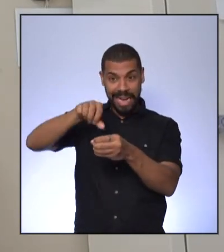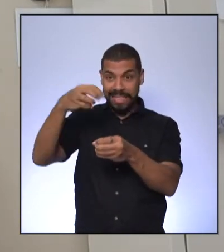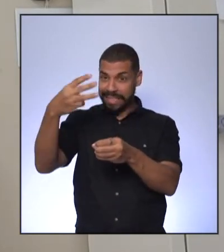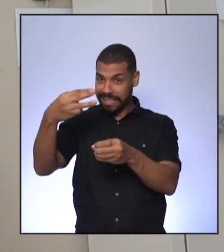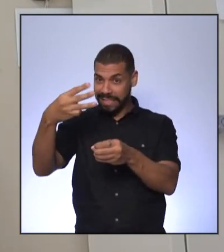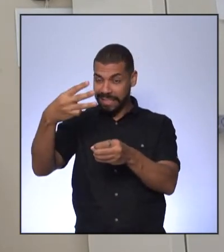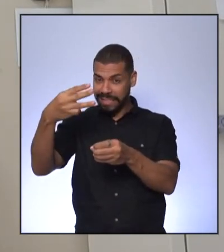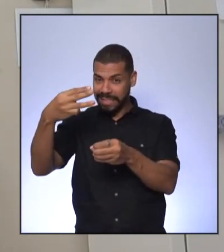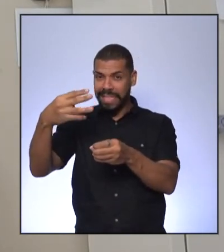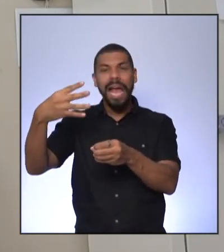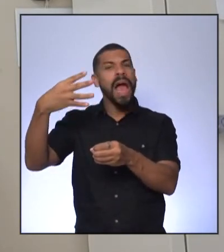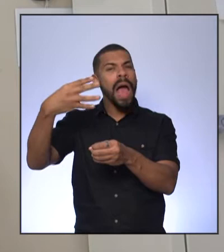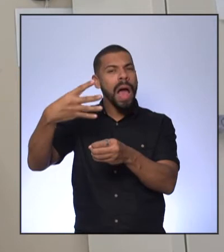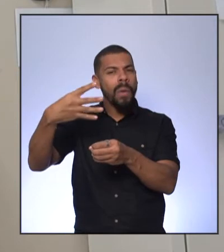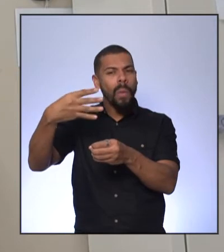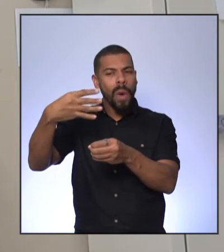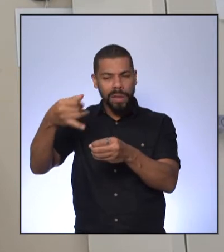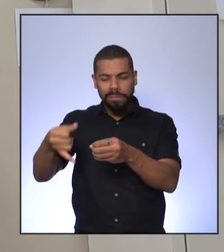3 e